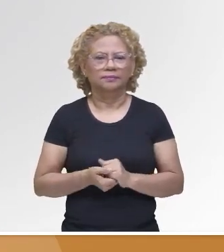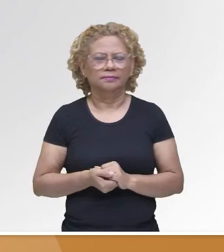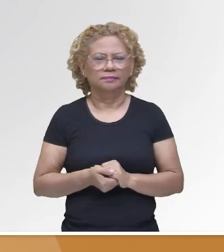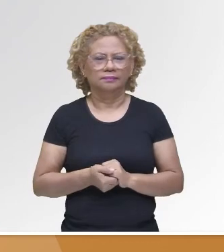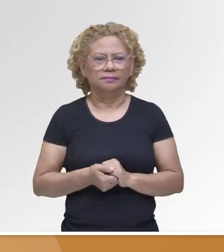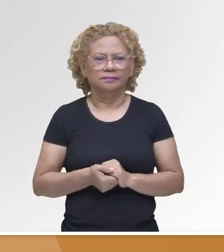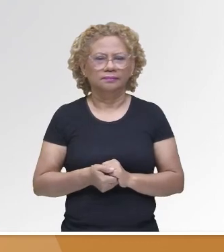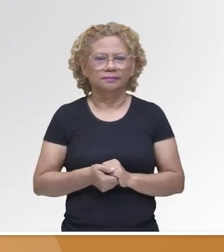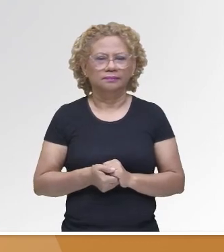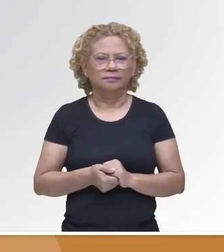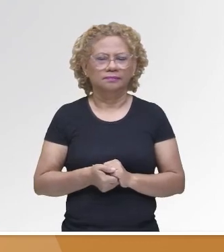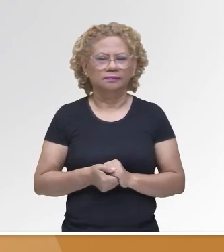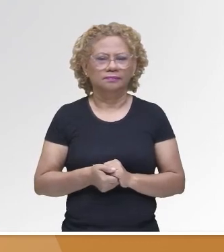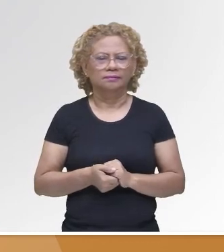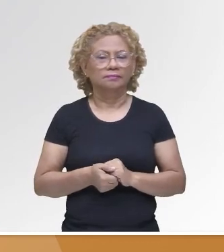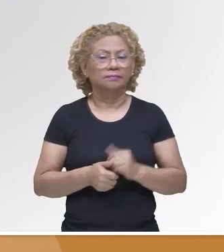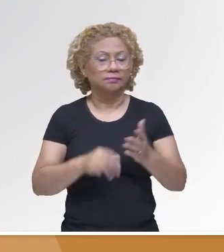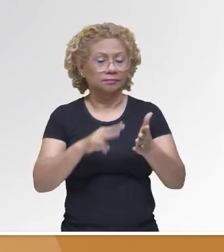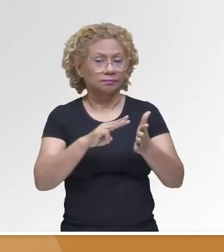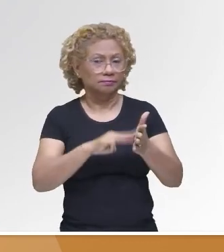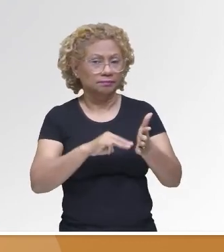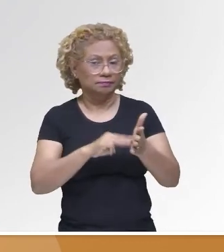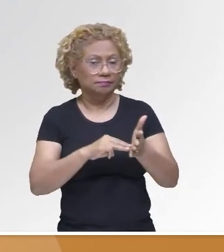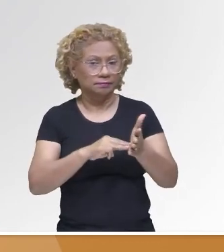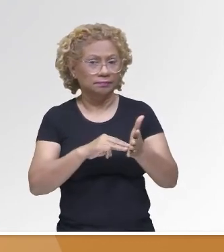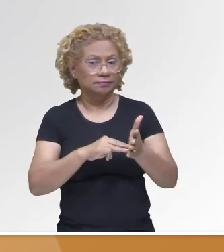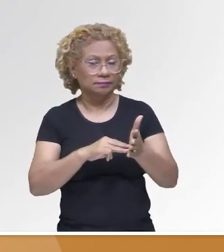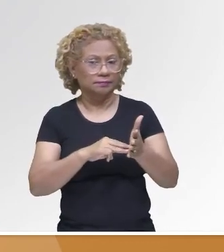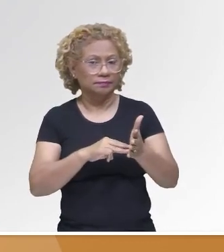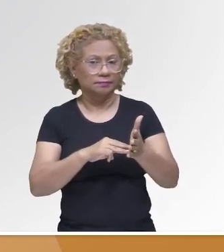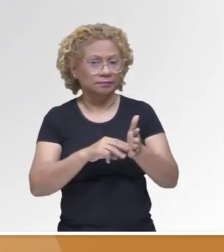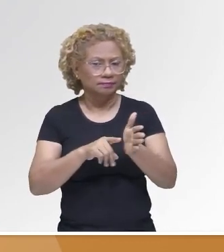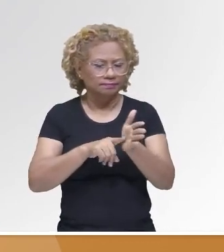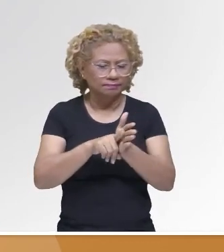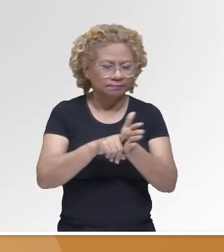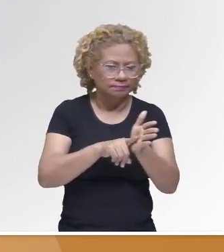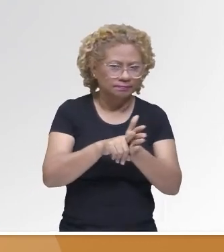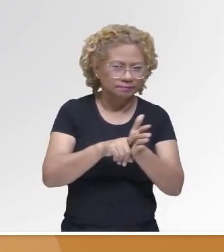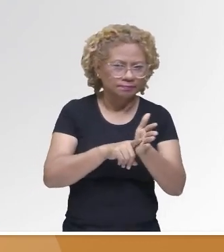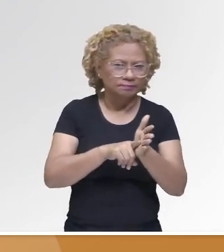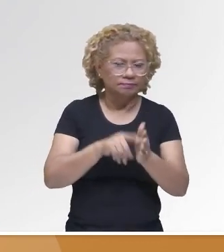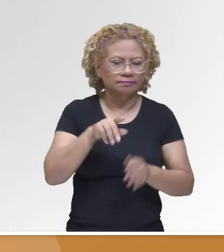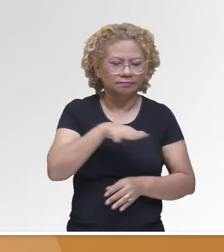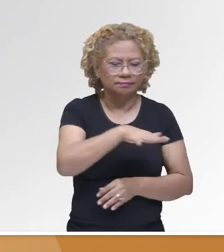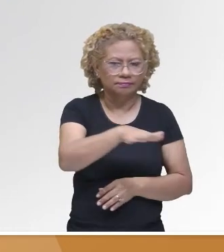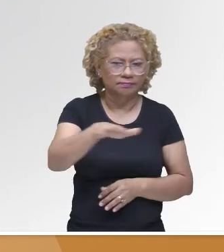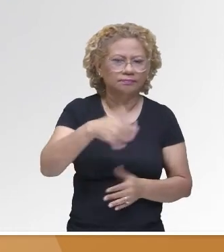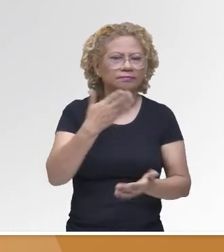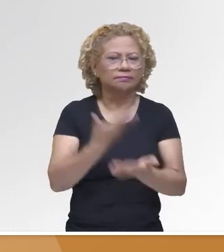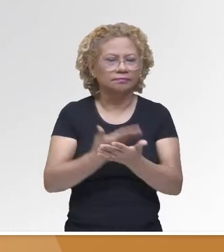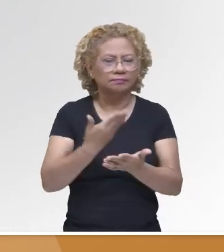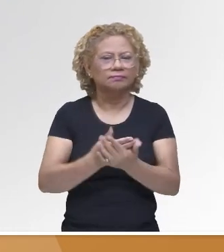Seguir um método científico é o que define uma área de estudo como uma ciência. Então,